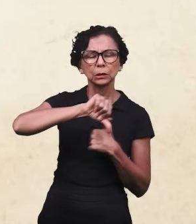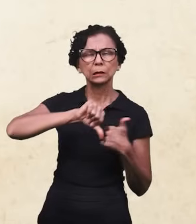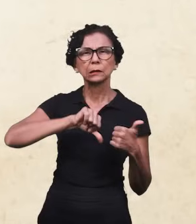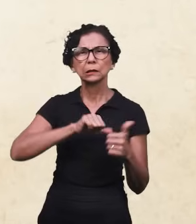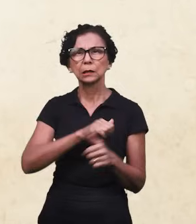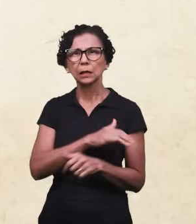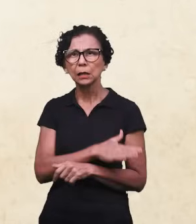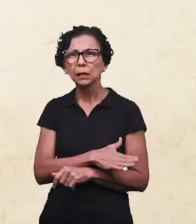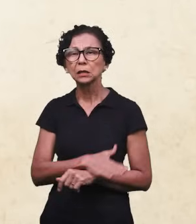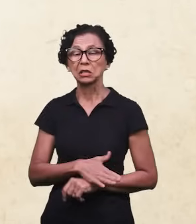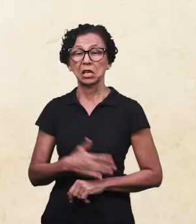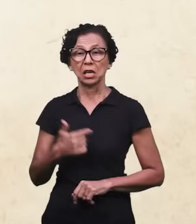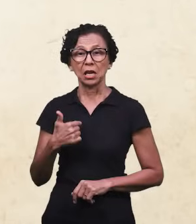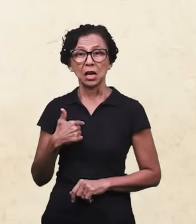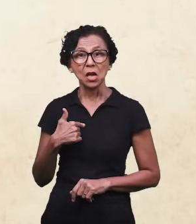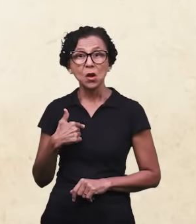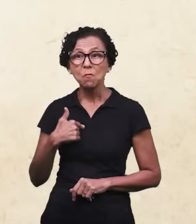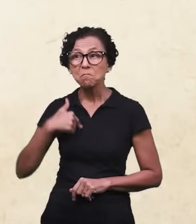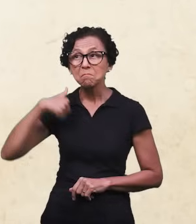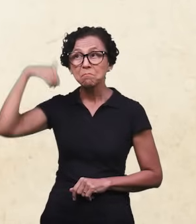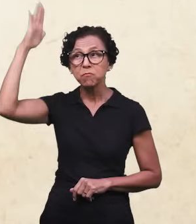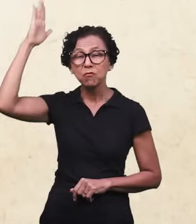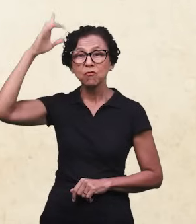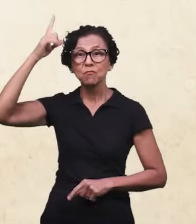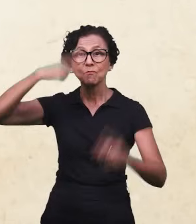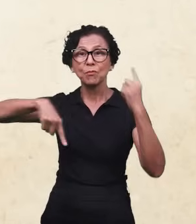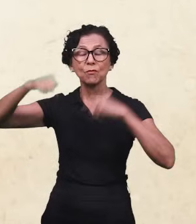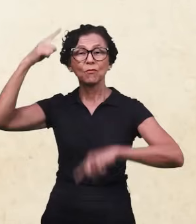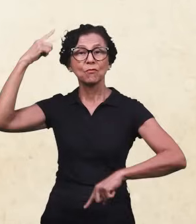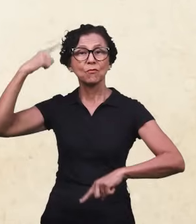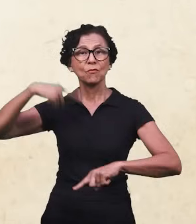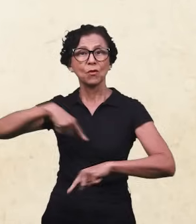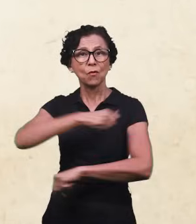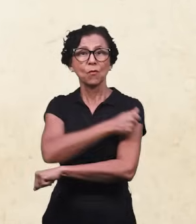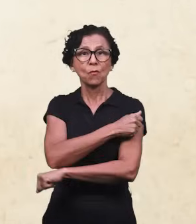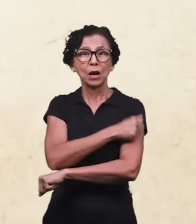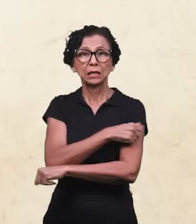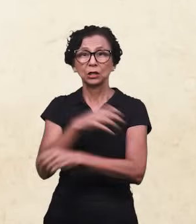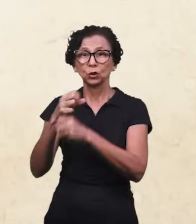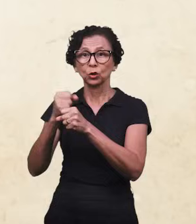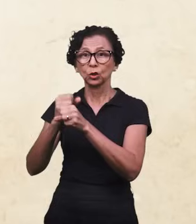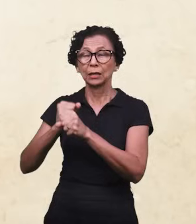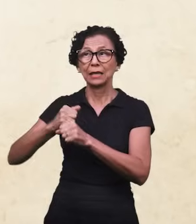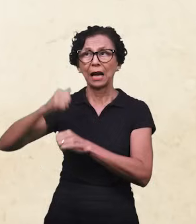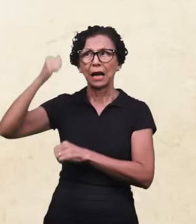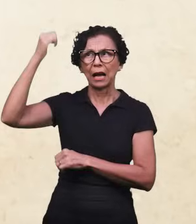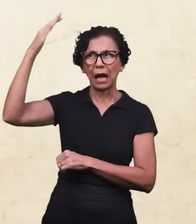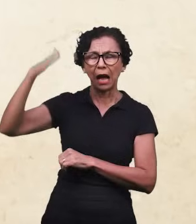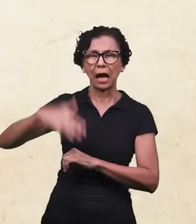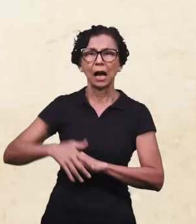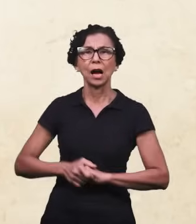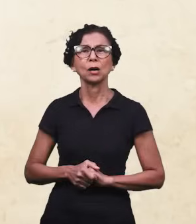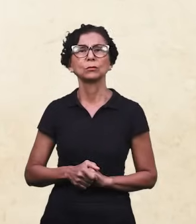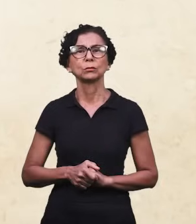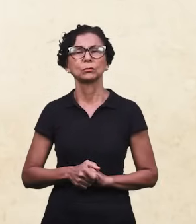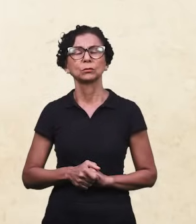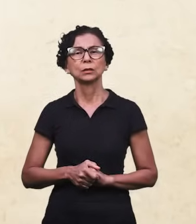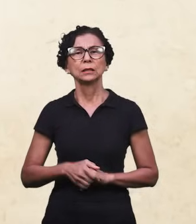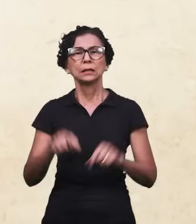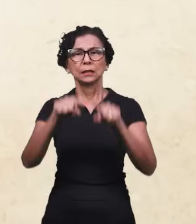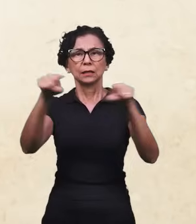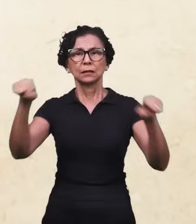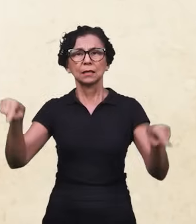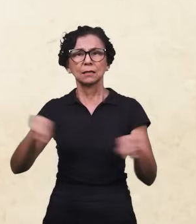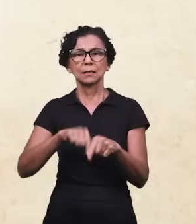fui quase um dos melhores da sala, faltou muito pouco. E os professores perguntavam o que tinha acontecido, citavam na sala como que eu tinha